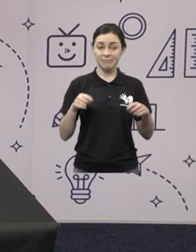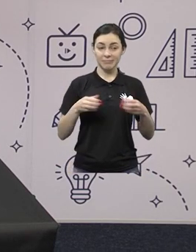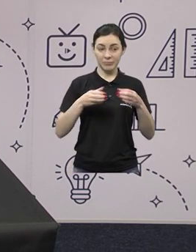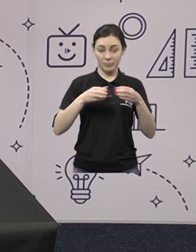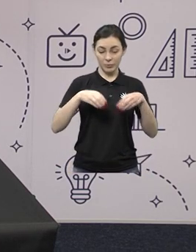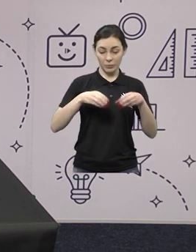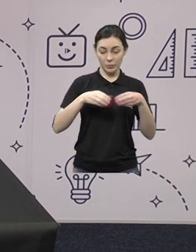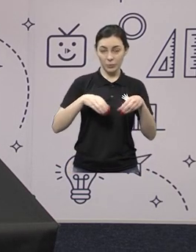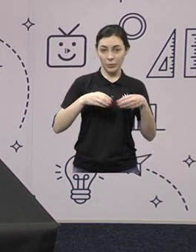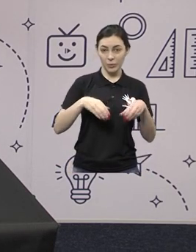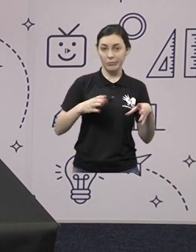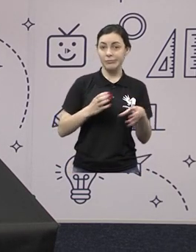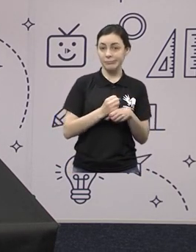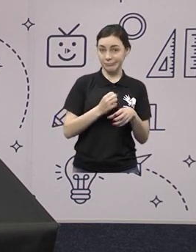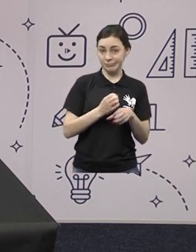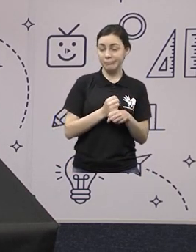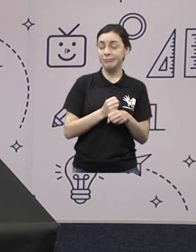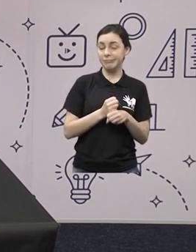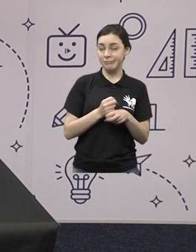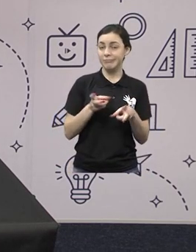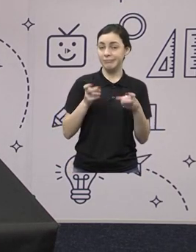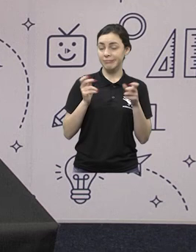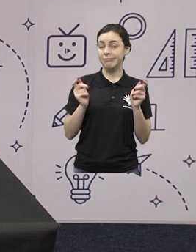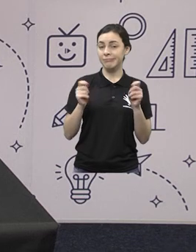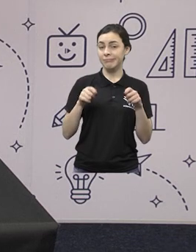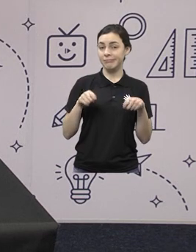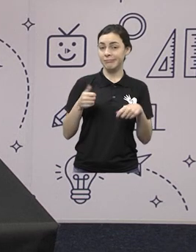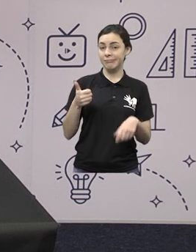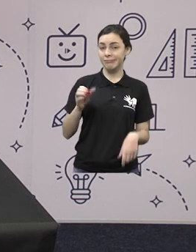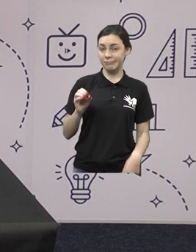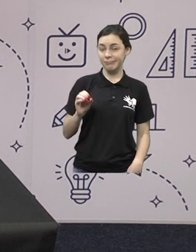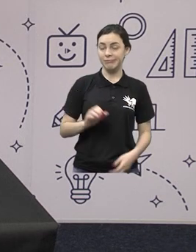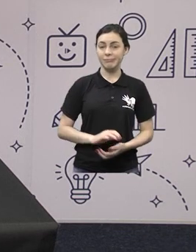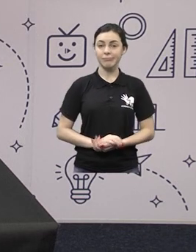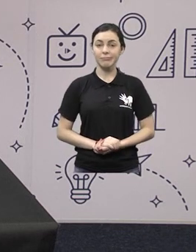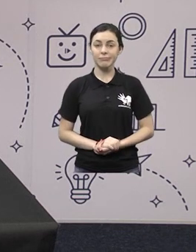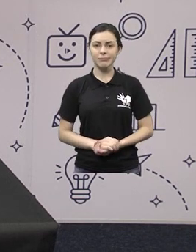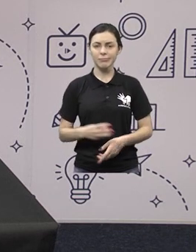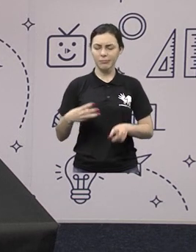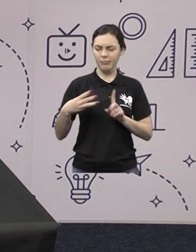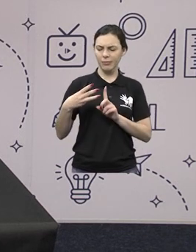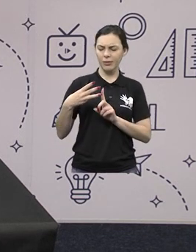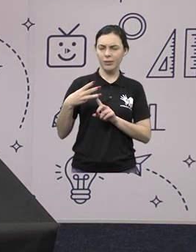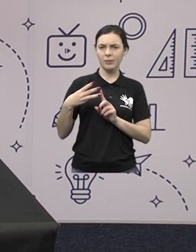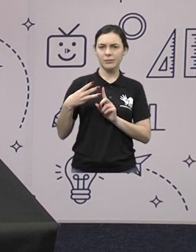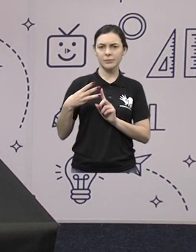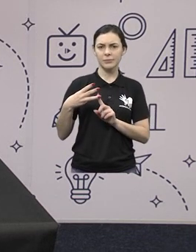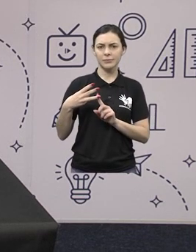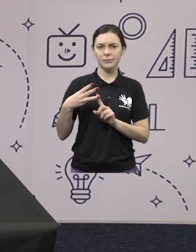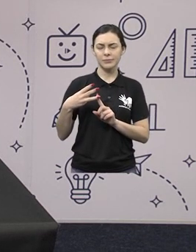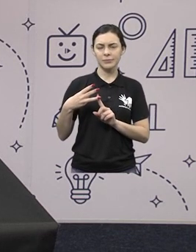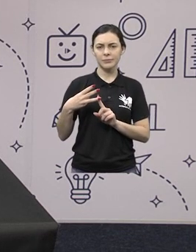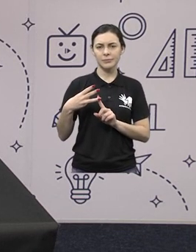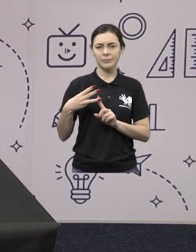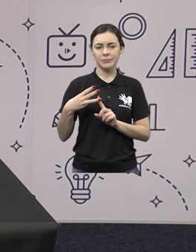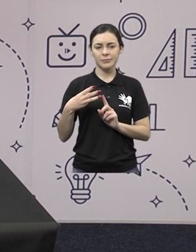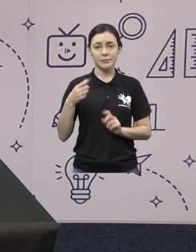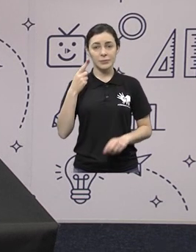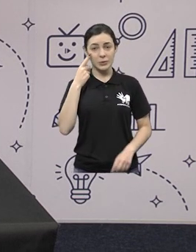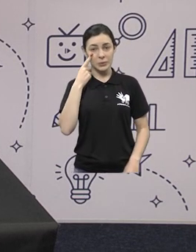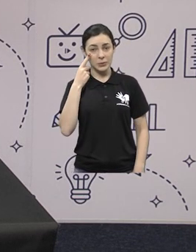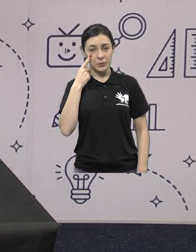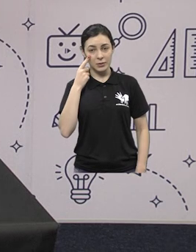Nós colocamos os ovos e juntamos e vimos essa possibilidade. A terceira possibilidade